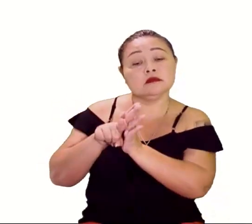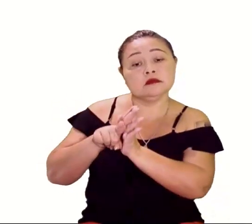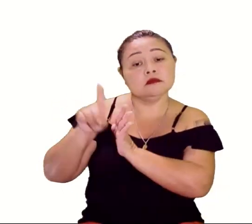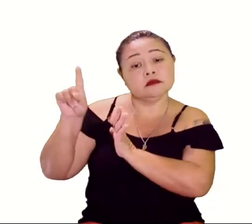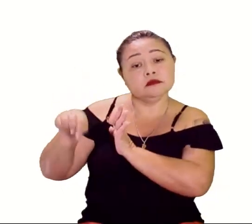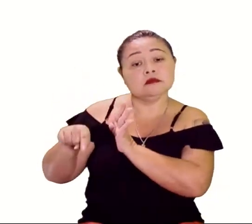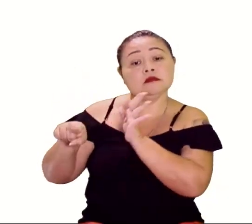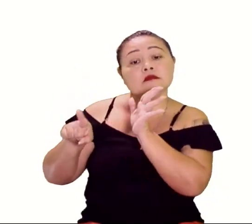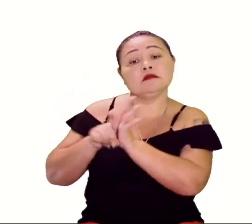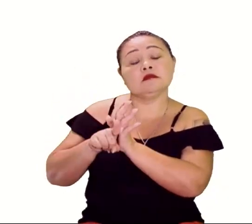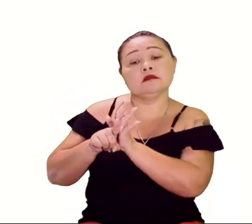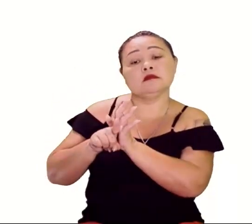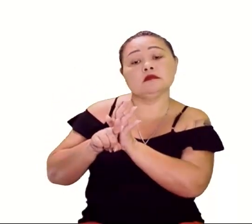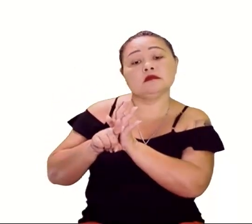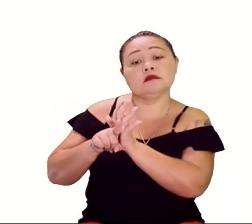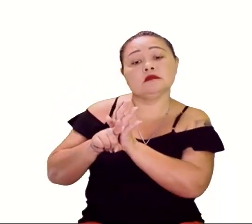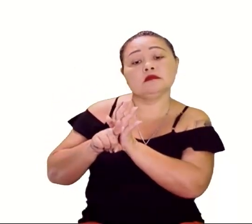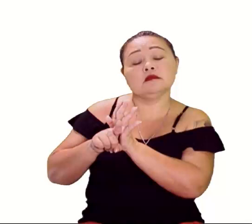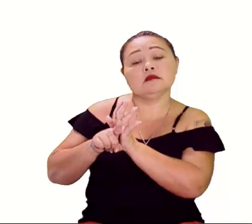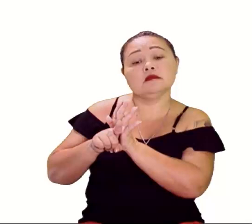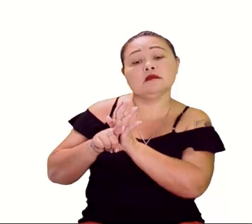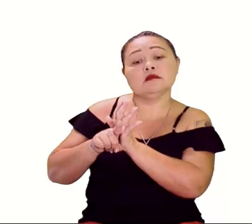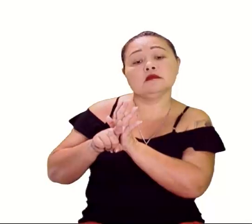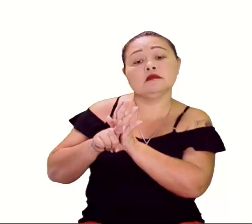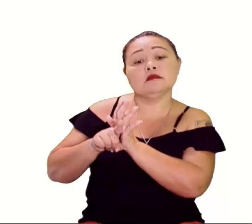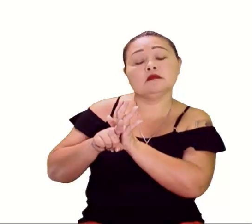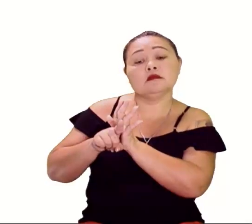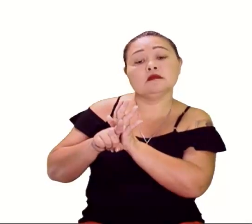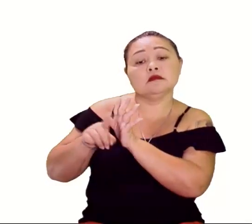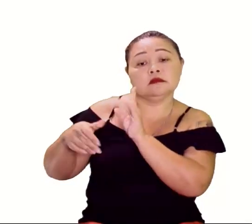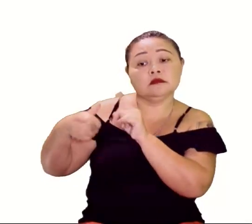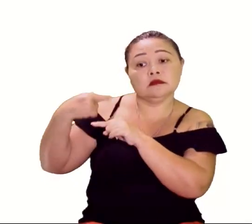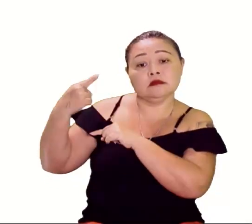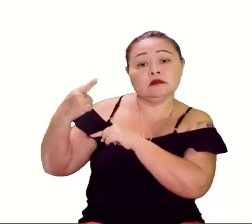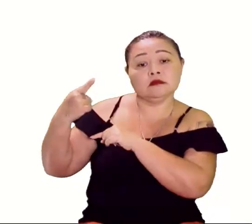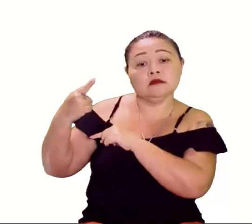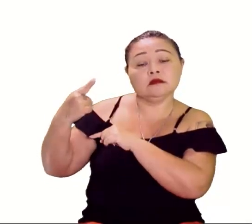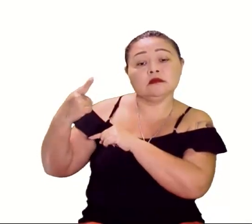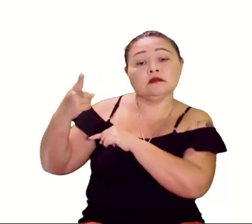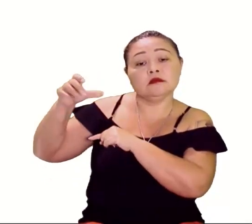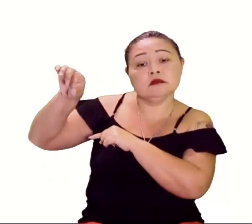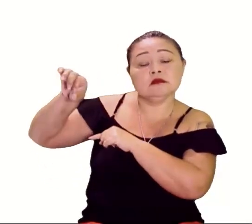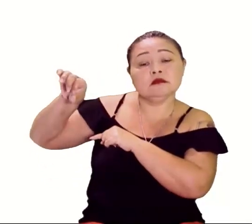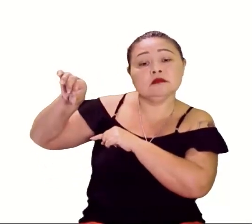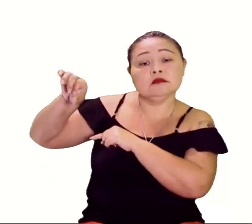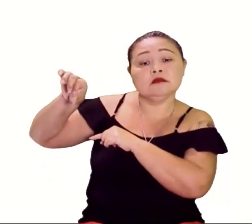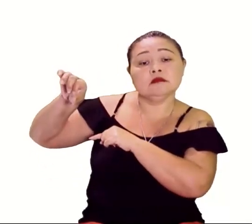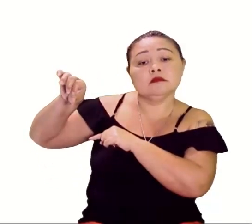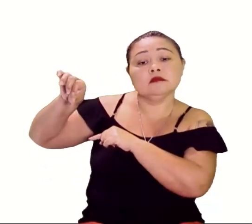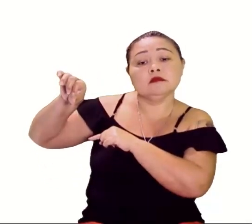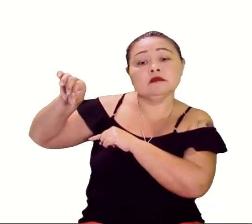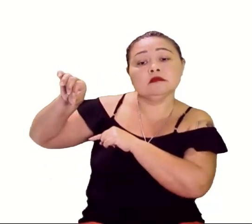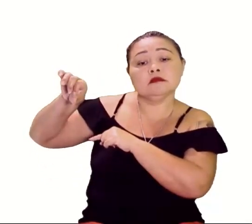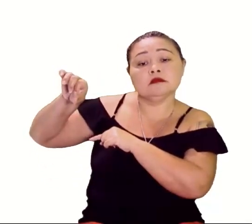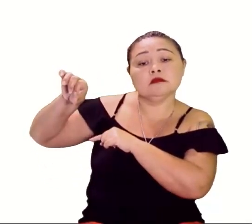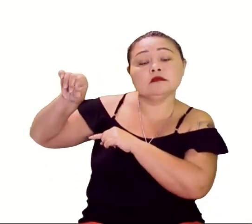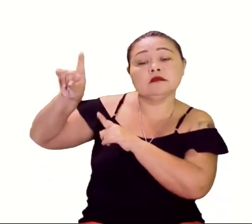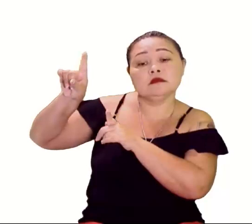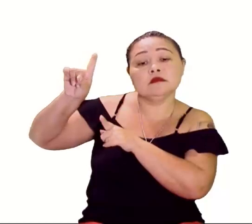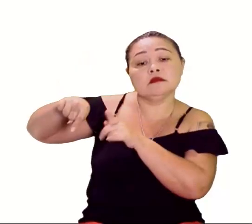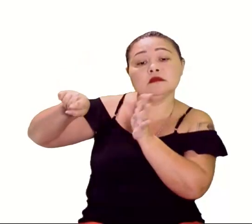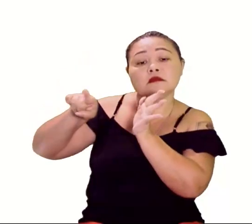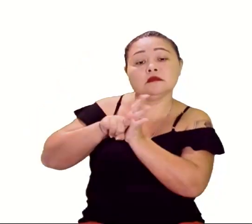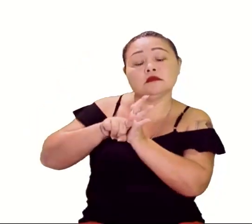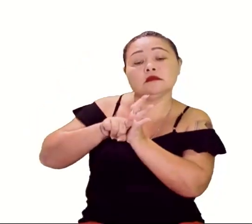deles é negativo. Ah, um deles é negativo. Então, vamos para cima, fica mais fácil. Bom, 1 e 9. então, 1 e 9 aqui também. Bom, Quem é negativo? O menos